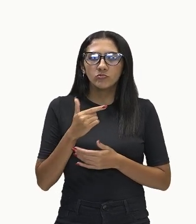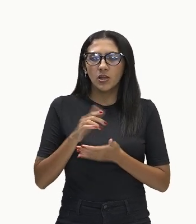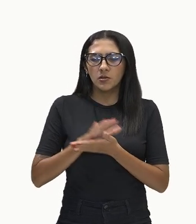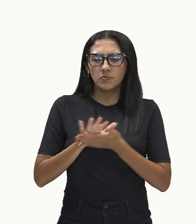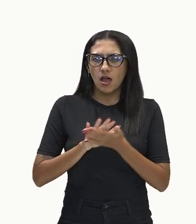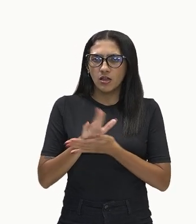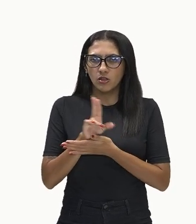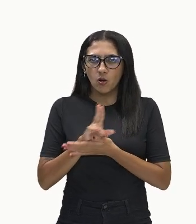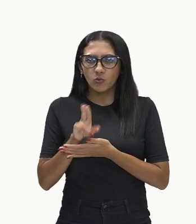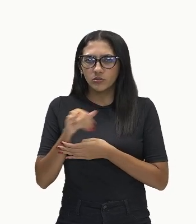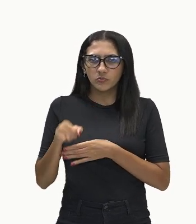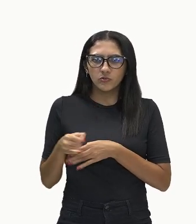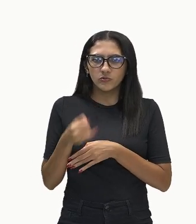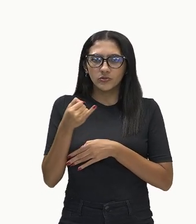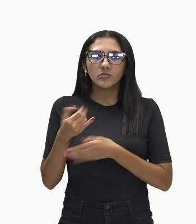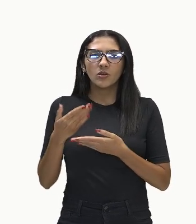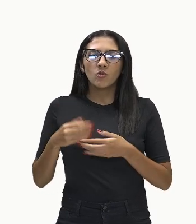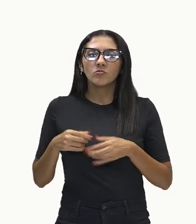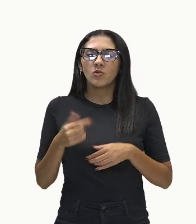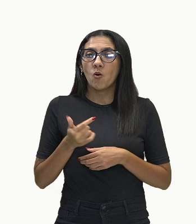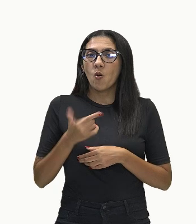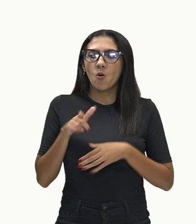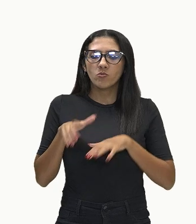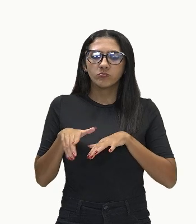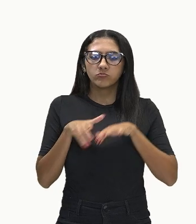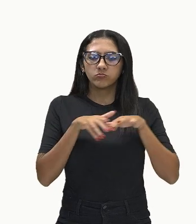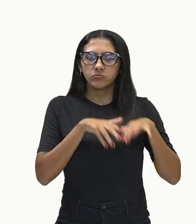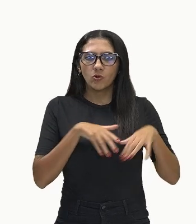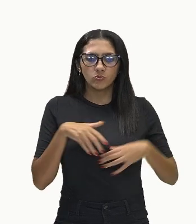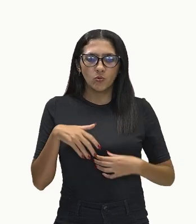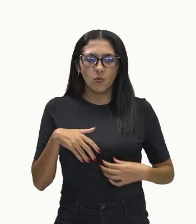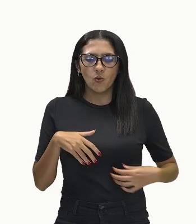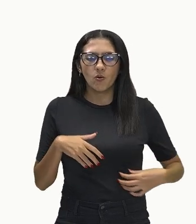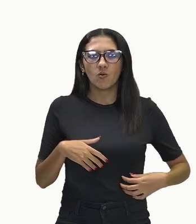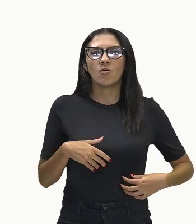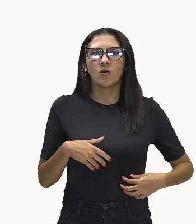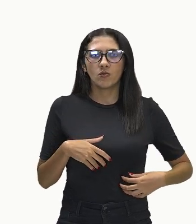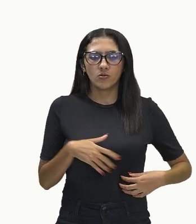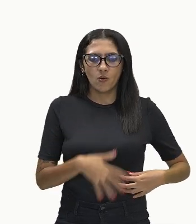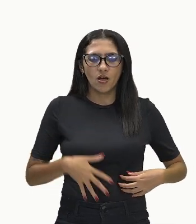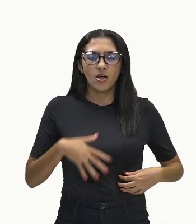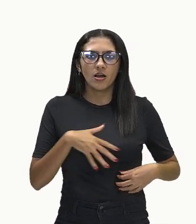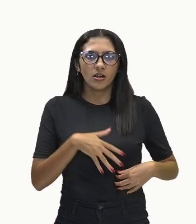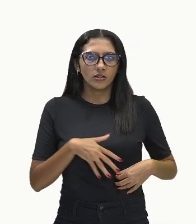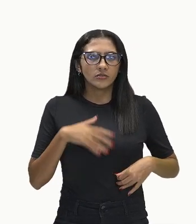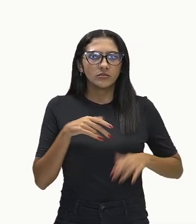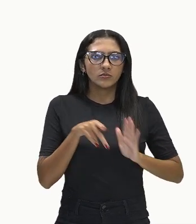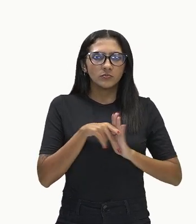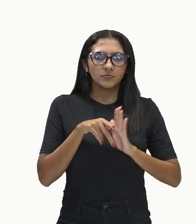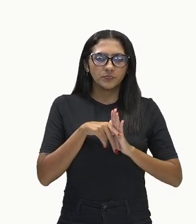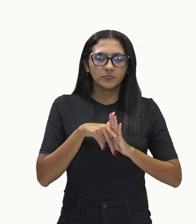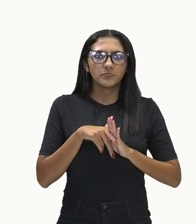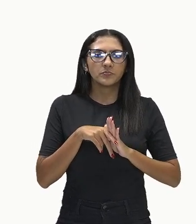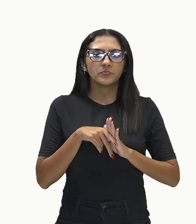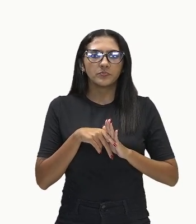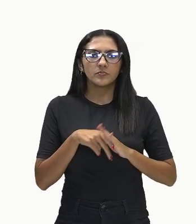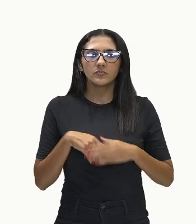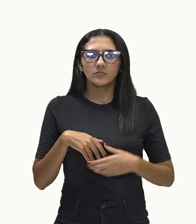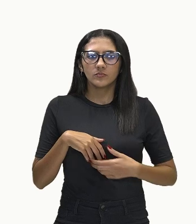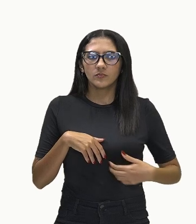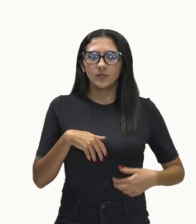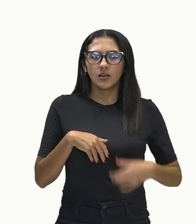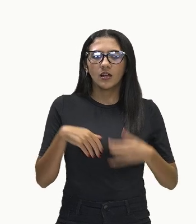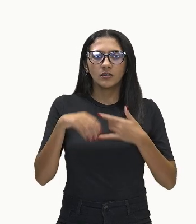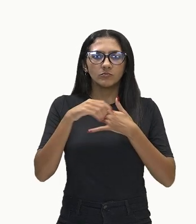ser direcionado para outro órgão, outro sistema, que é o nosso sistema urinário e excretor, com